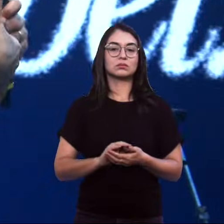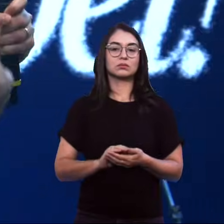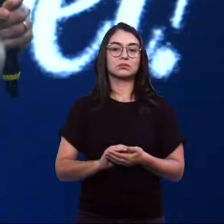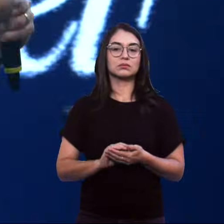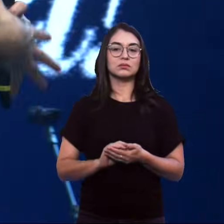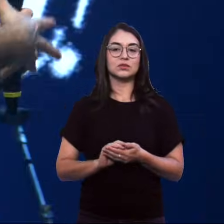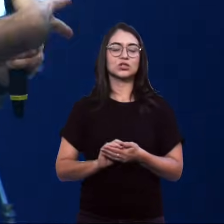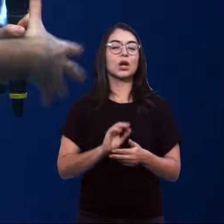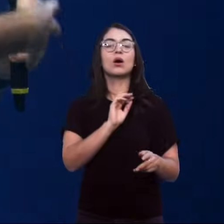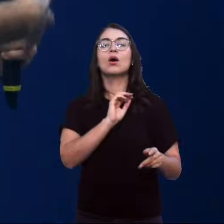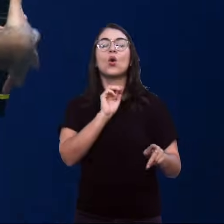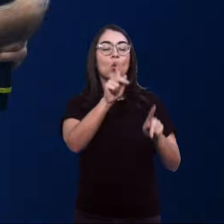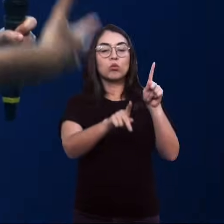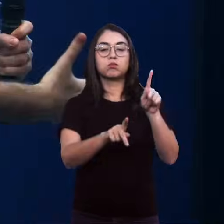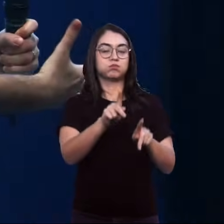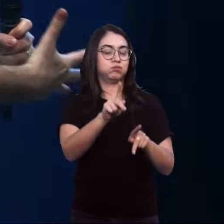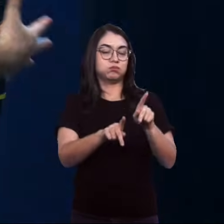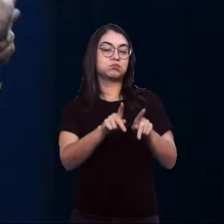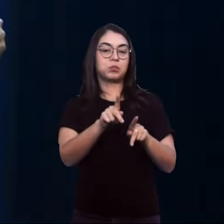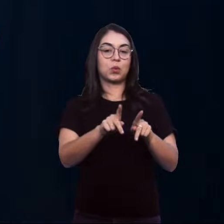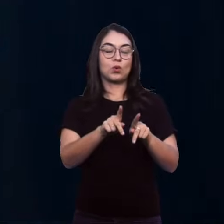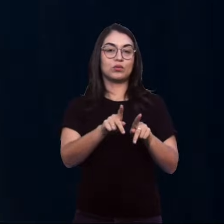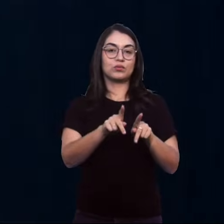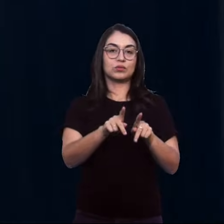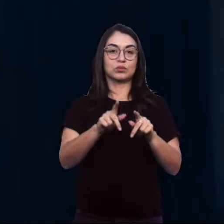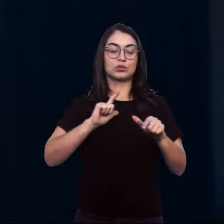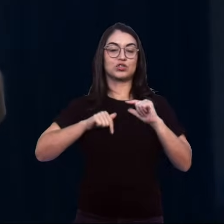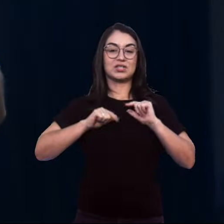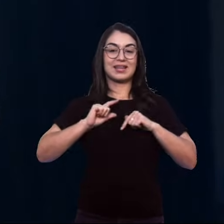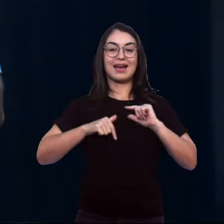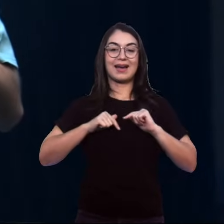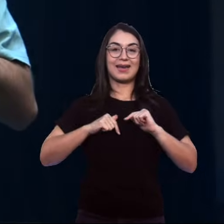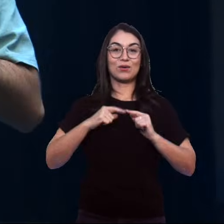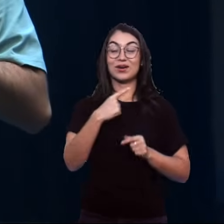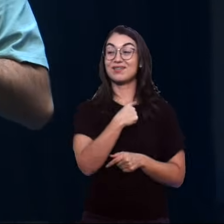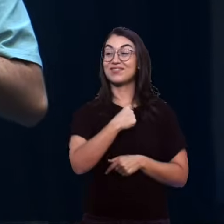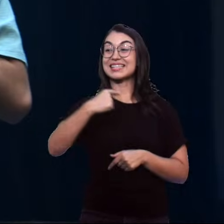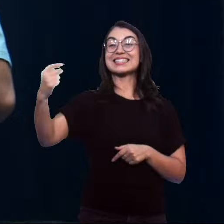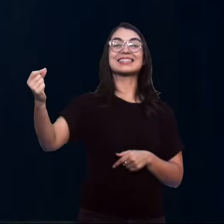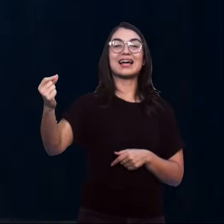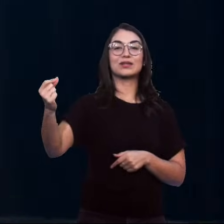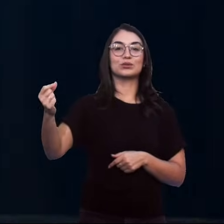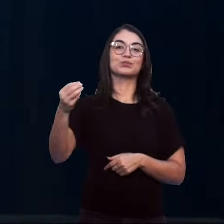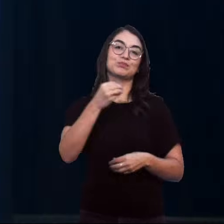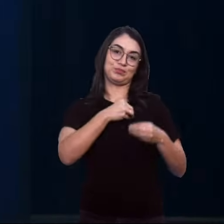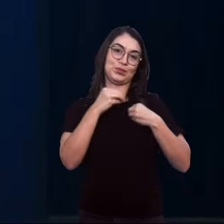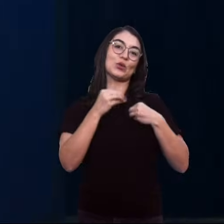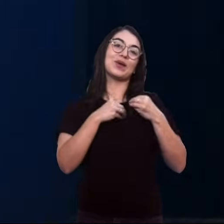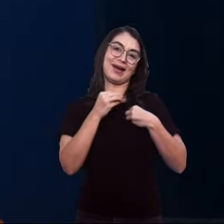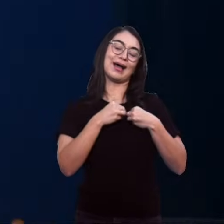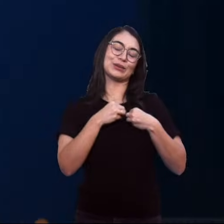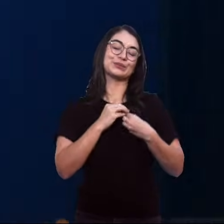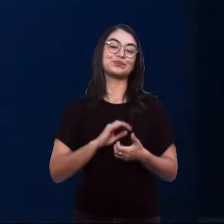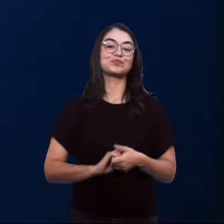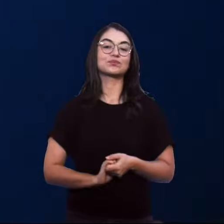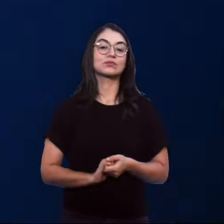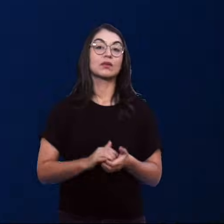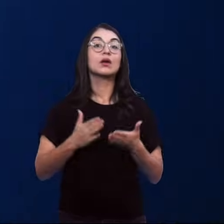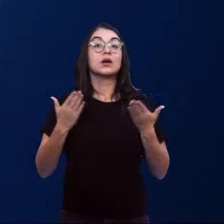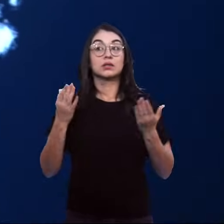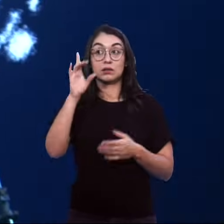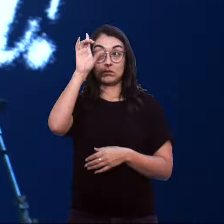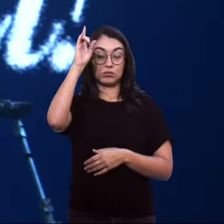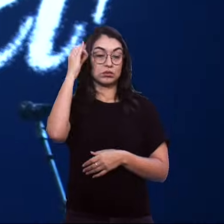de Israel ia sair da presença de Deus por causa do pecado. Então ele disse: olha, vocês vão sofrer